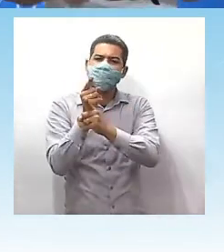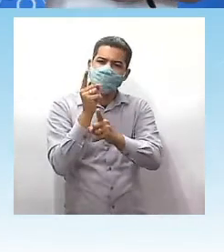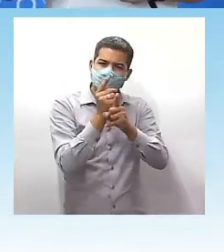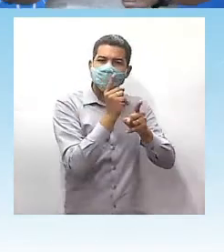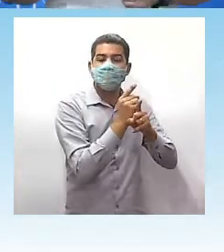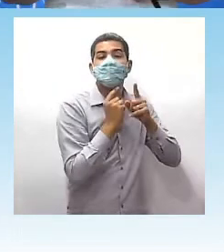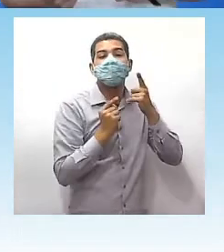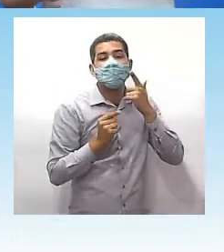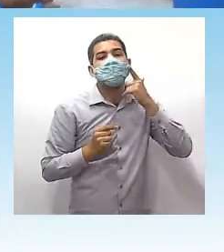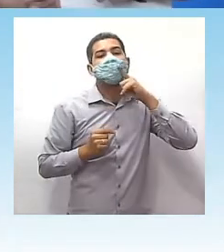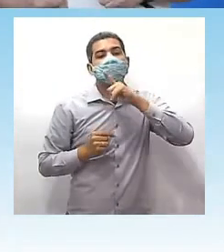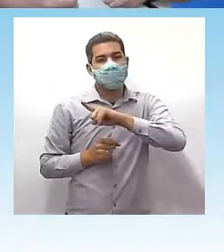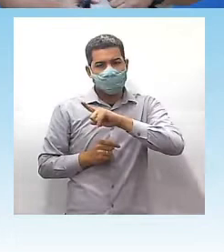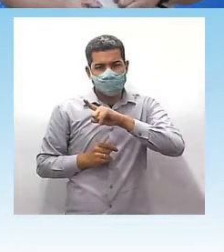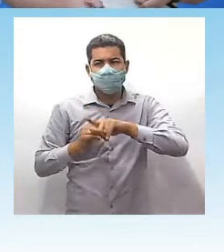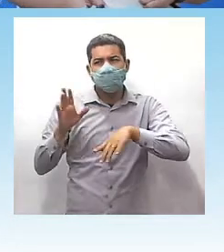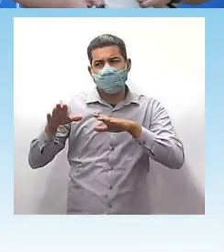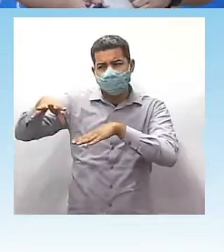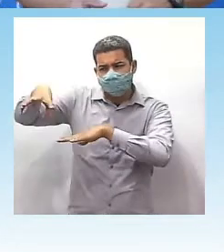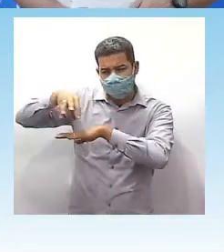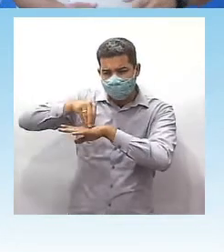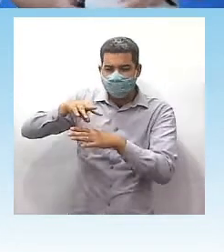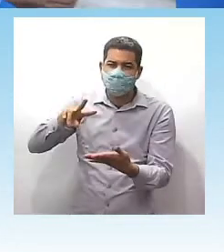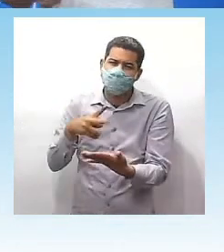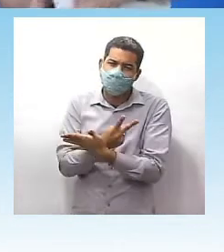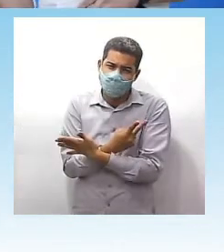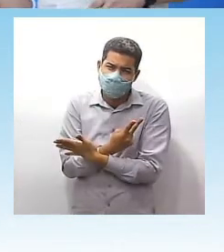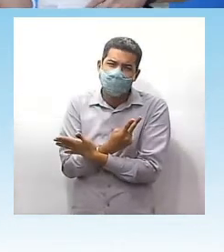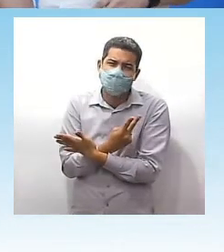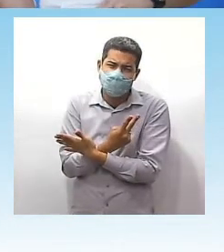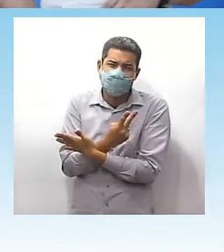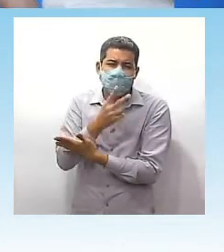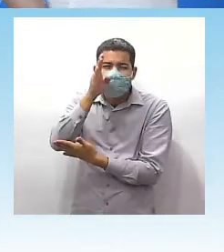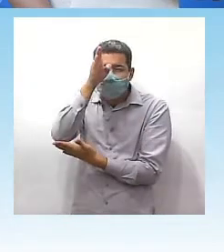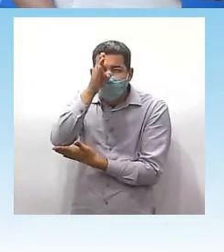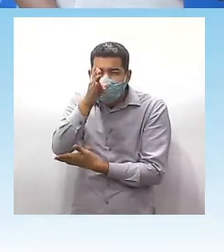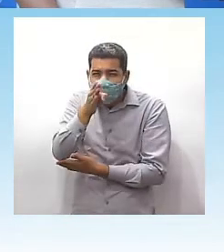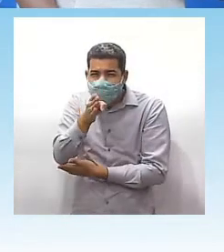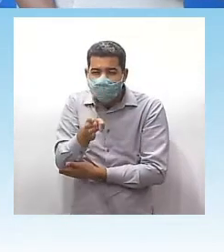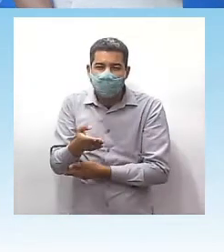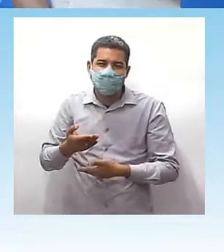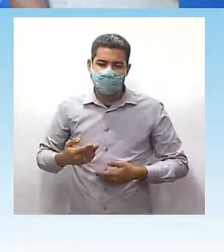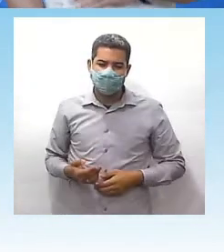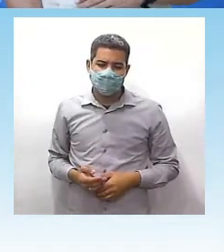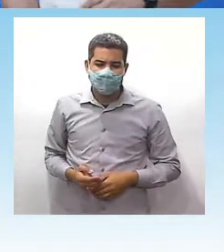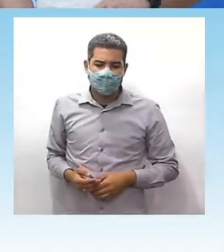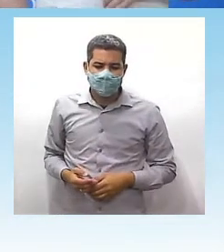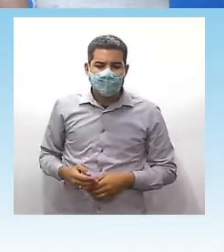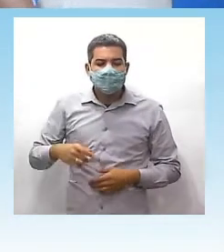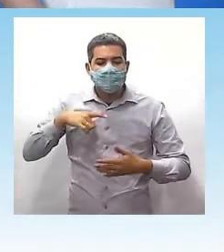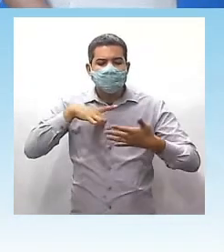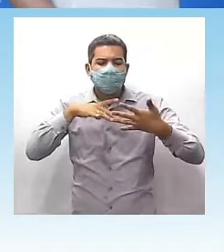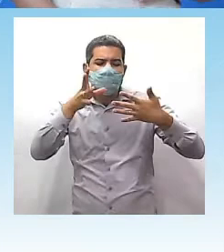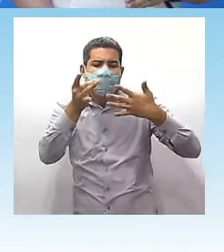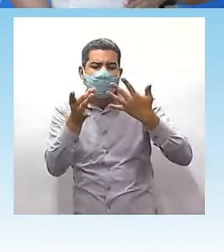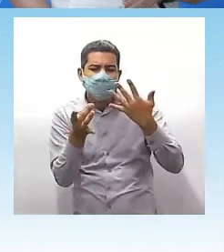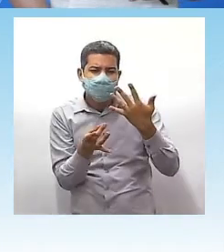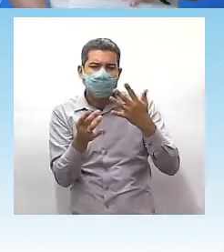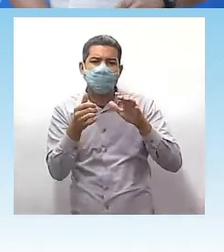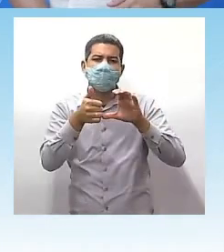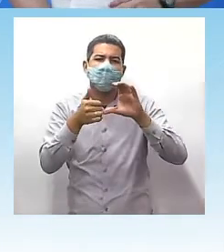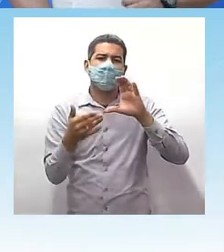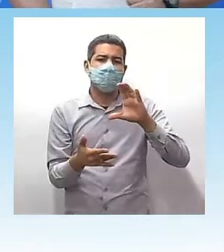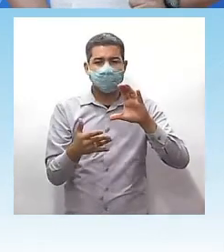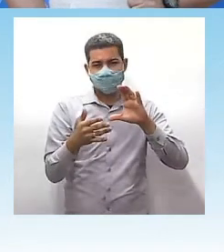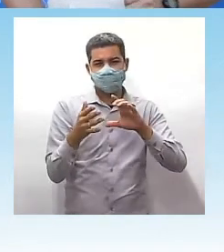possivelmente obter erros amostrais, tá bom? E nesse cenário eu vou explicar cada um desses tipos, dessas características